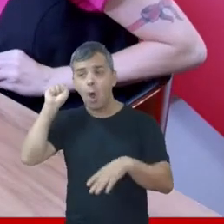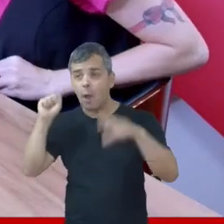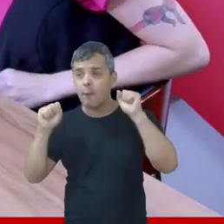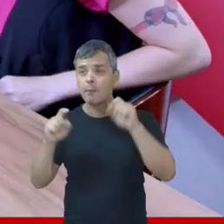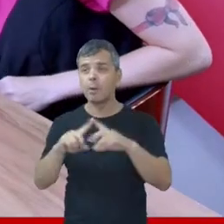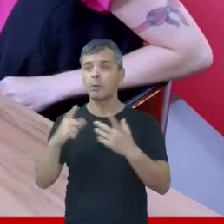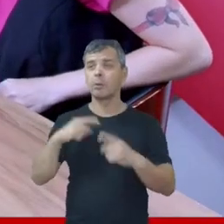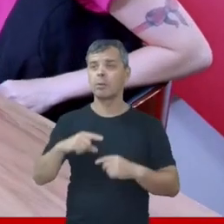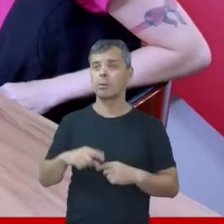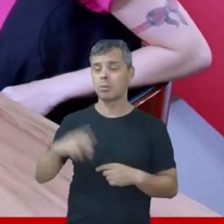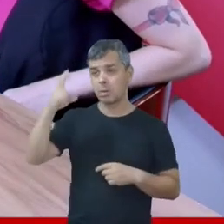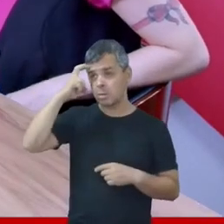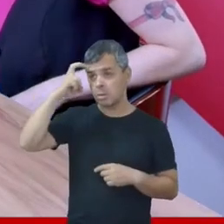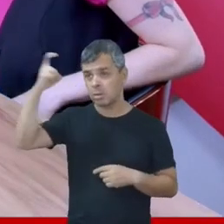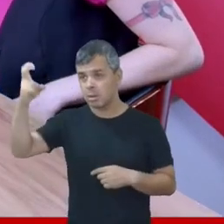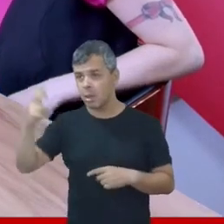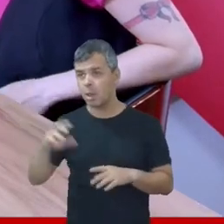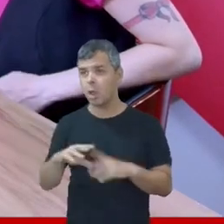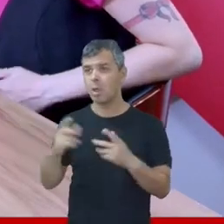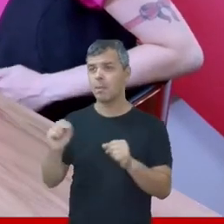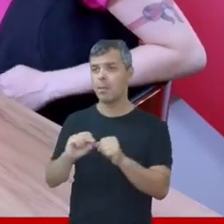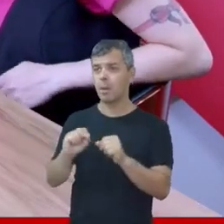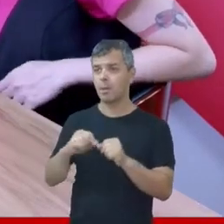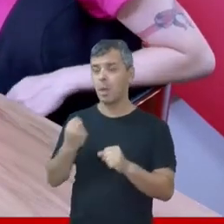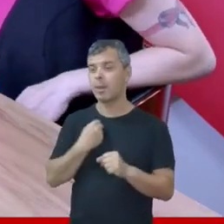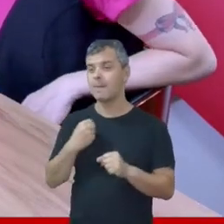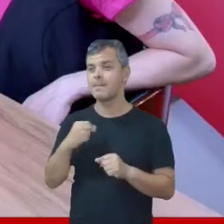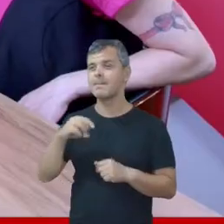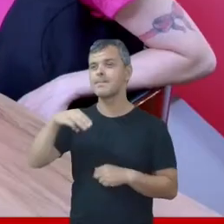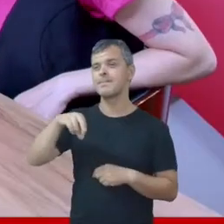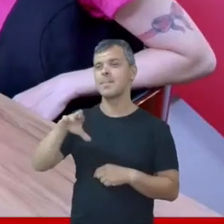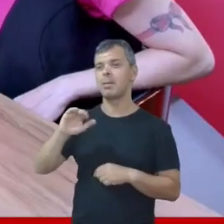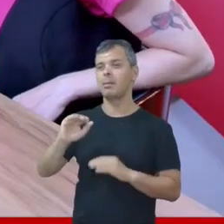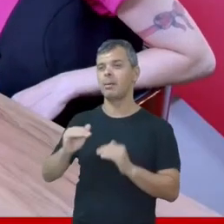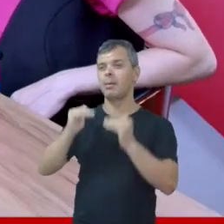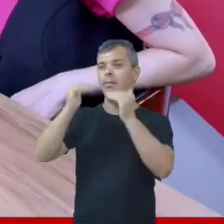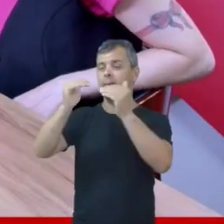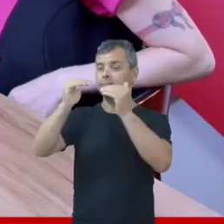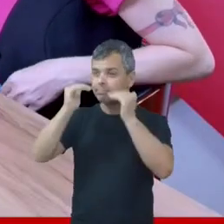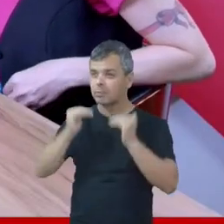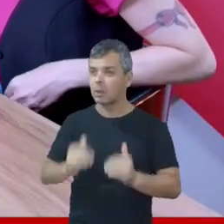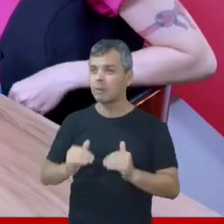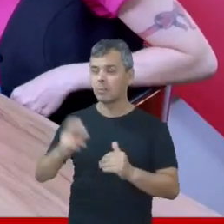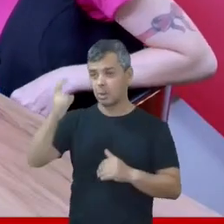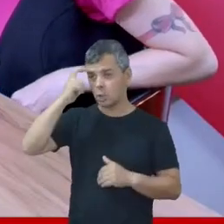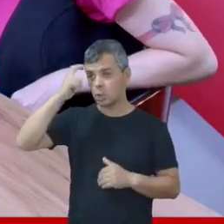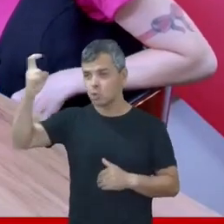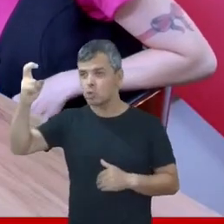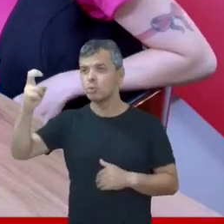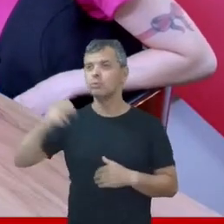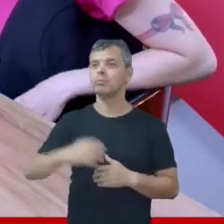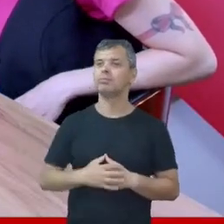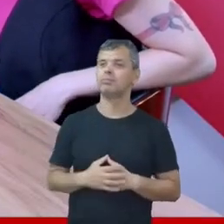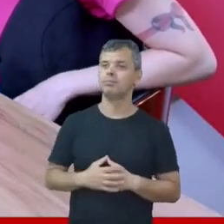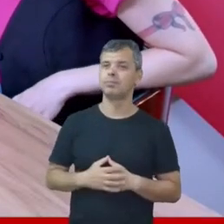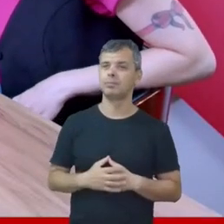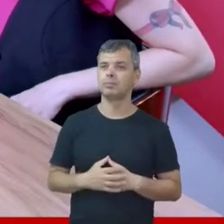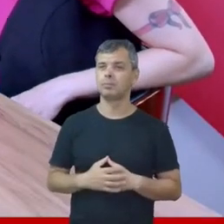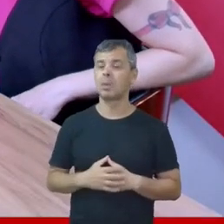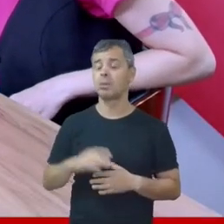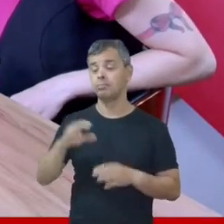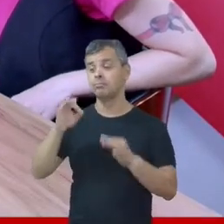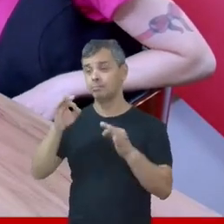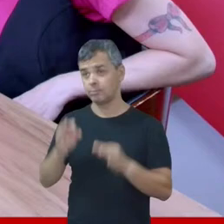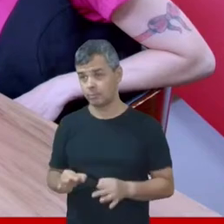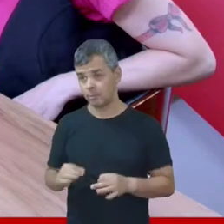gostosa e inteligente. Membros inferiores, membros superiores. E inteligentes. Inteligentes, cultos. Cultos.